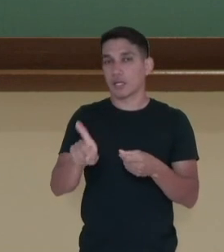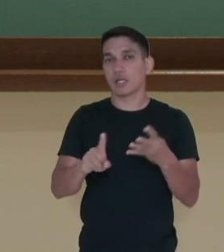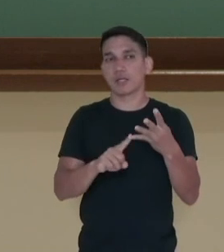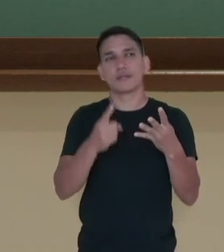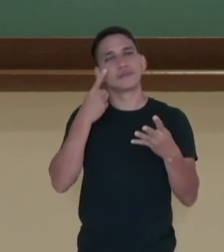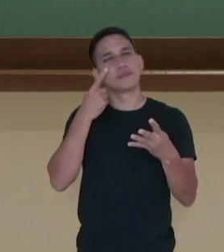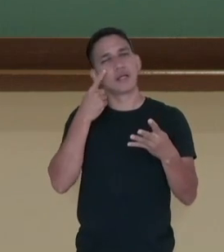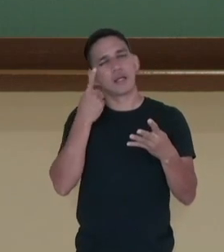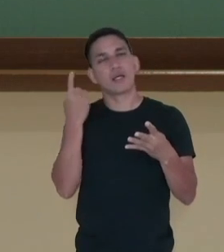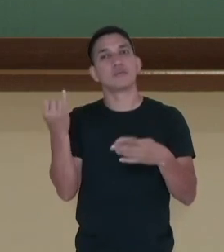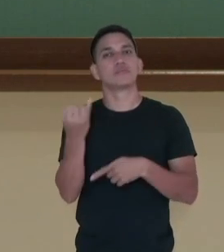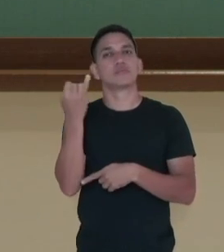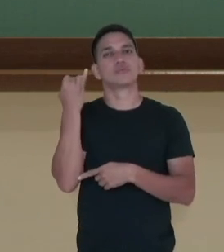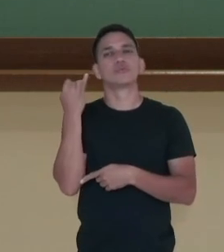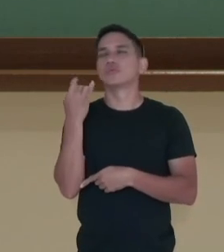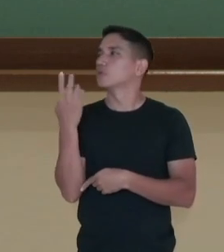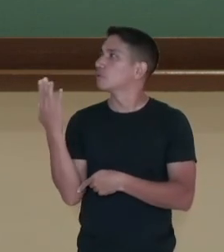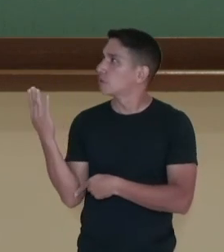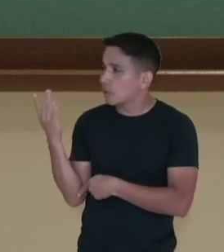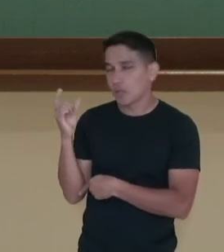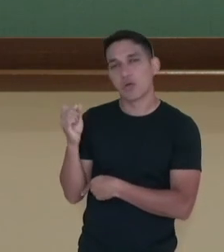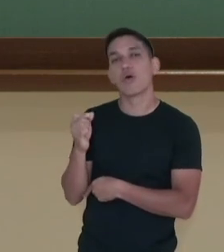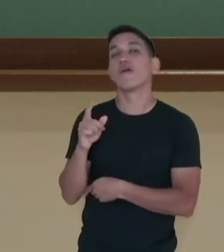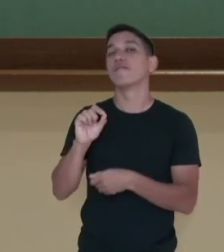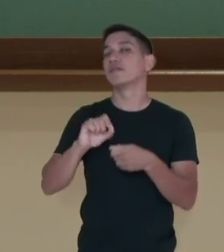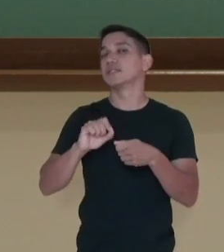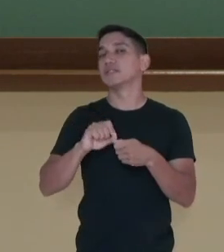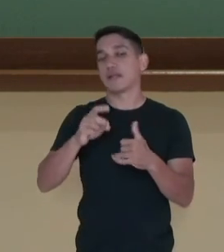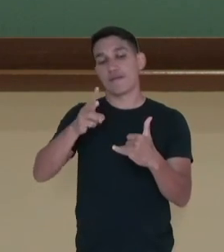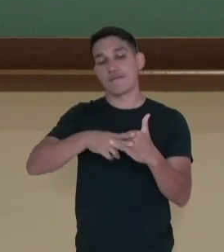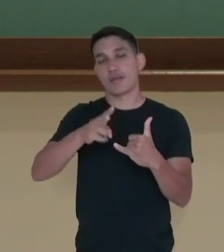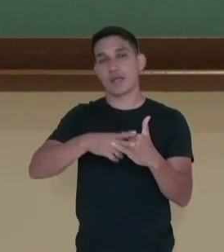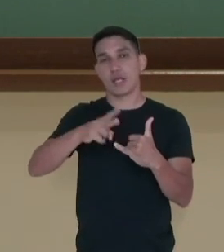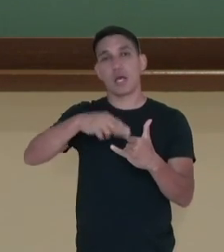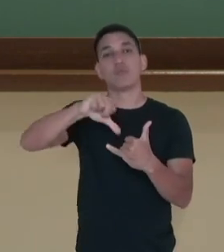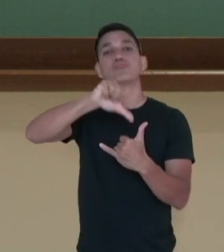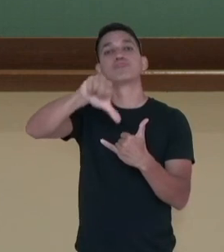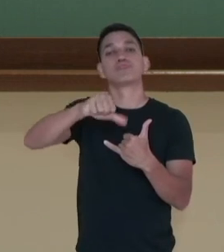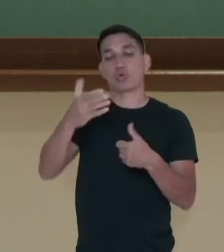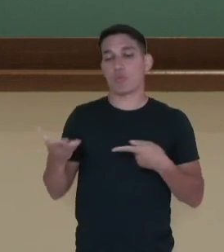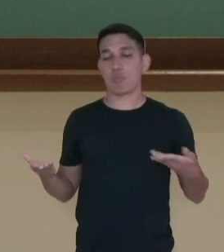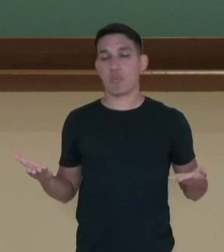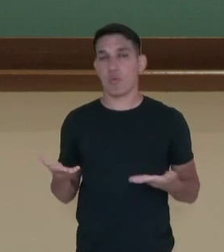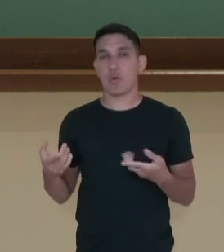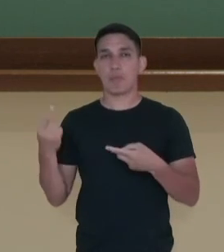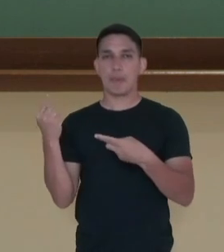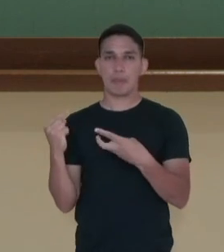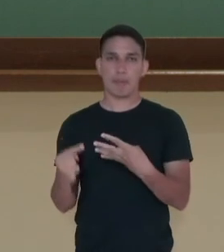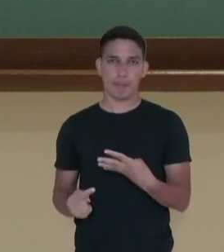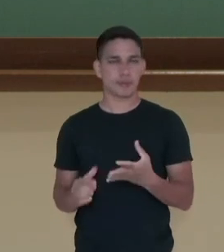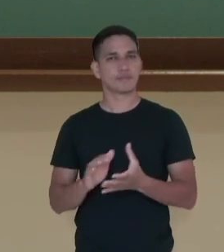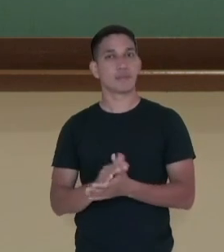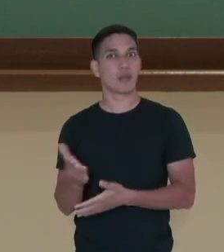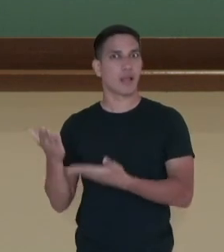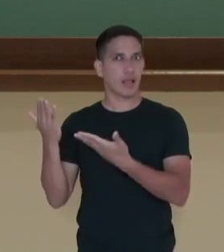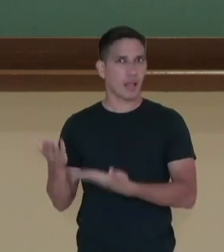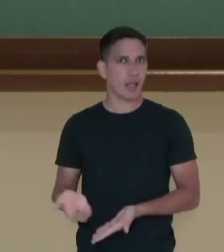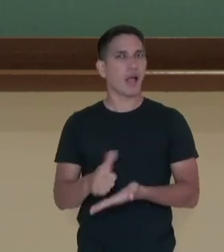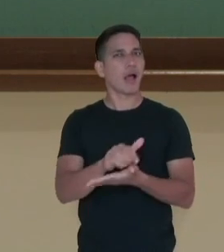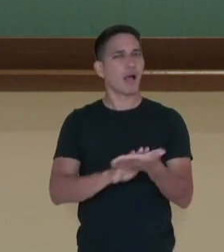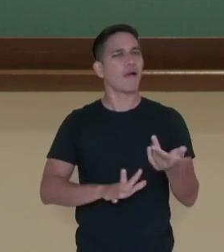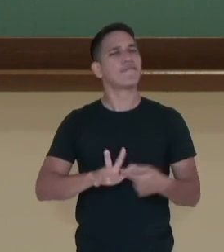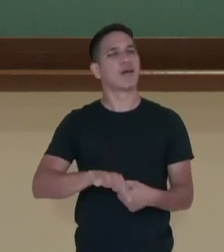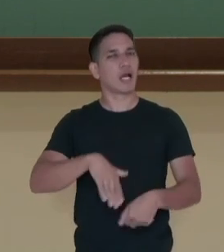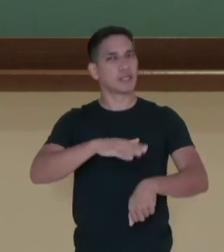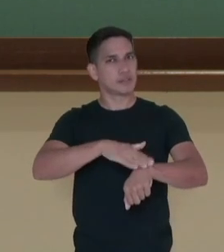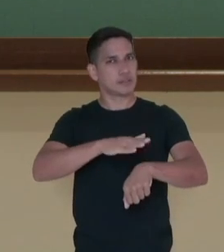ó, conjuga os verbos, ou seja, faça a conjugação dos verbos em presente de indicativo. Essa atividade ela vai demandar um pouco mais de